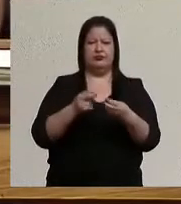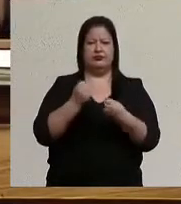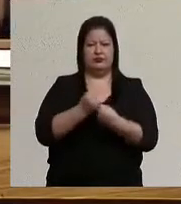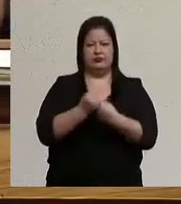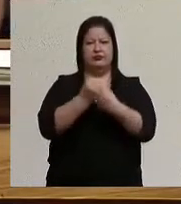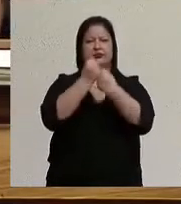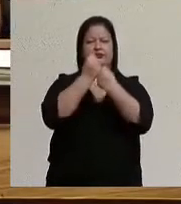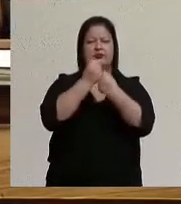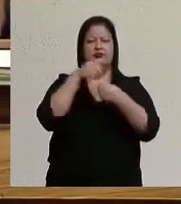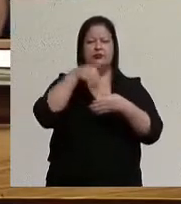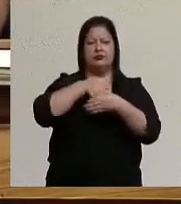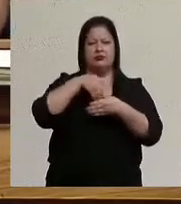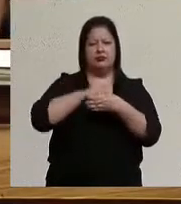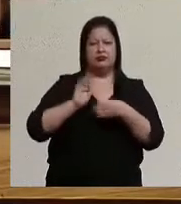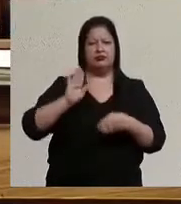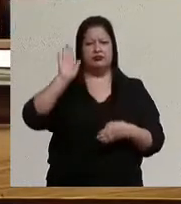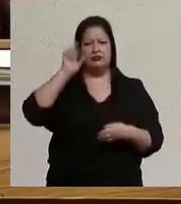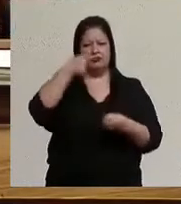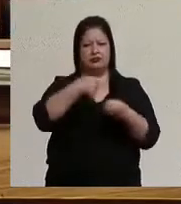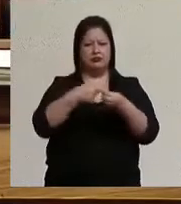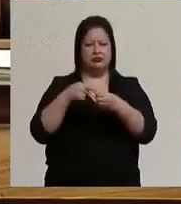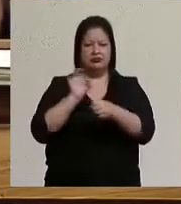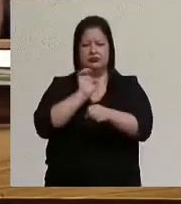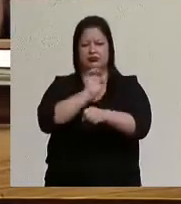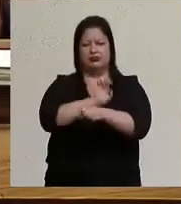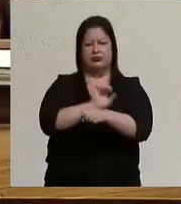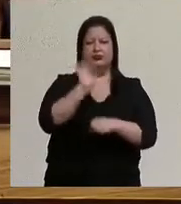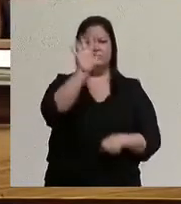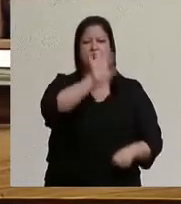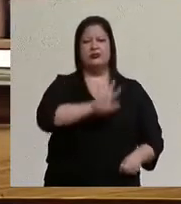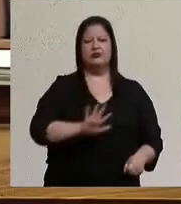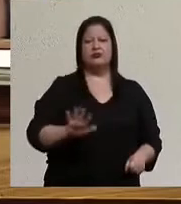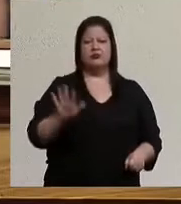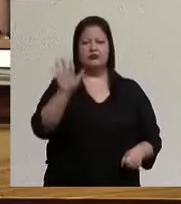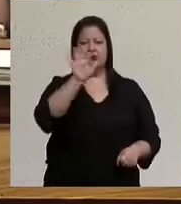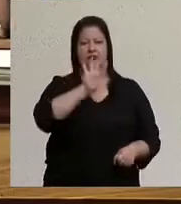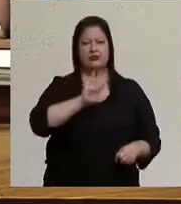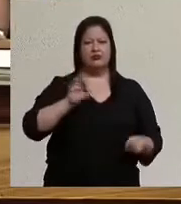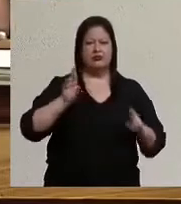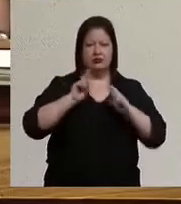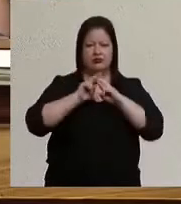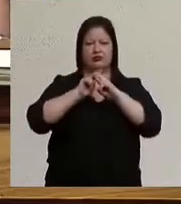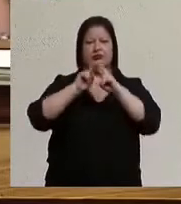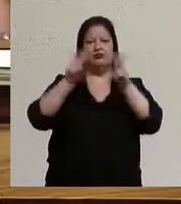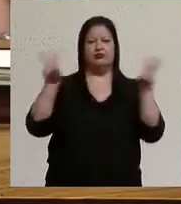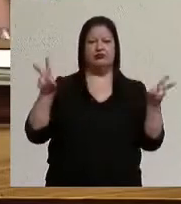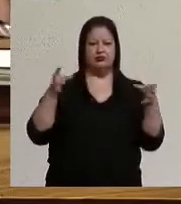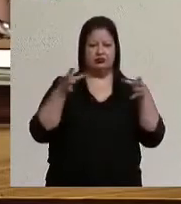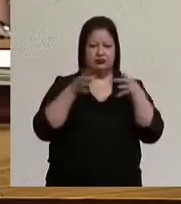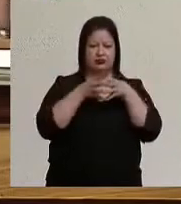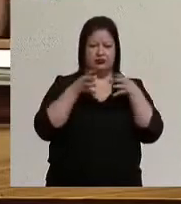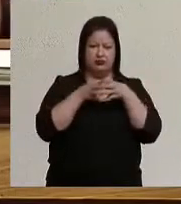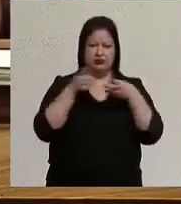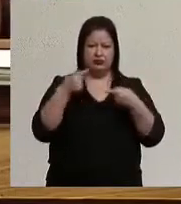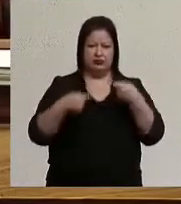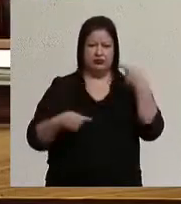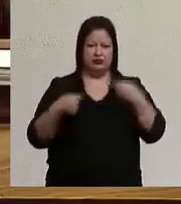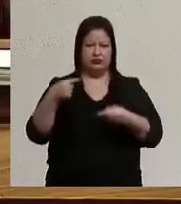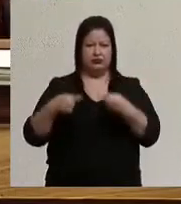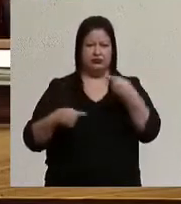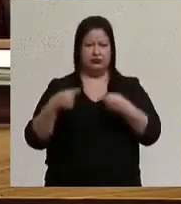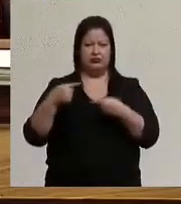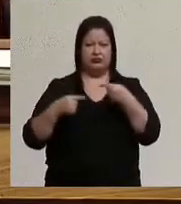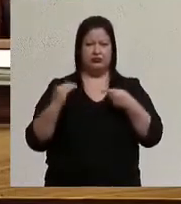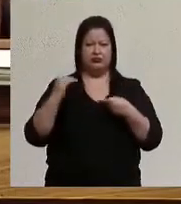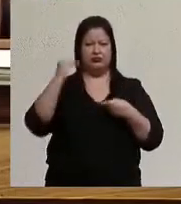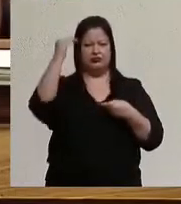apoiei candidatos municipais estaduais e federais diferente do grupo político do do